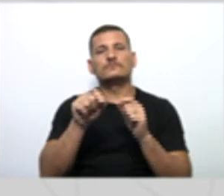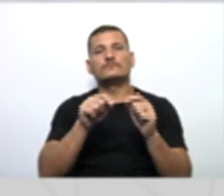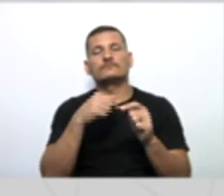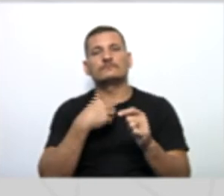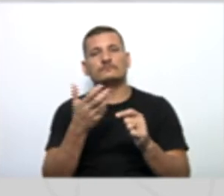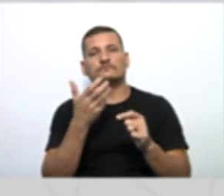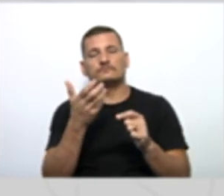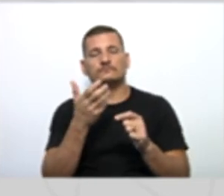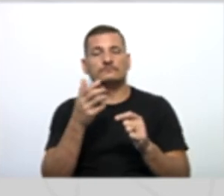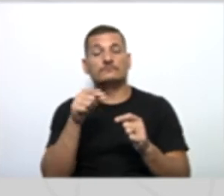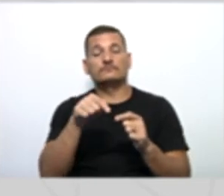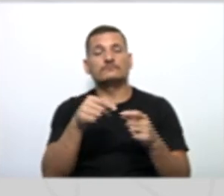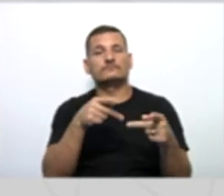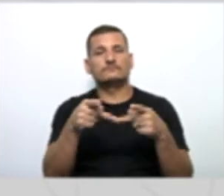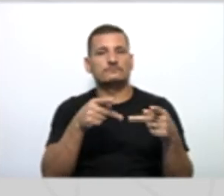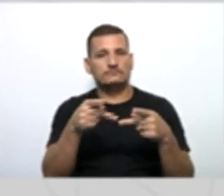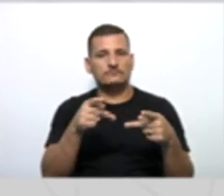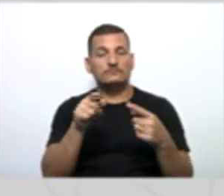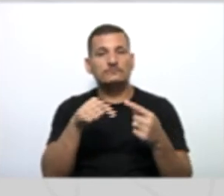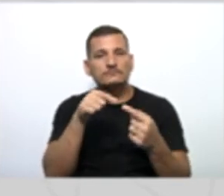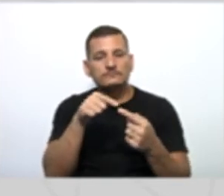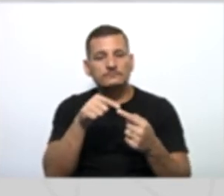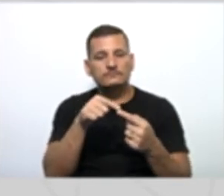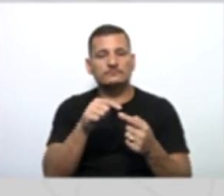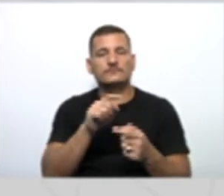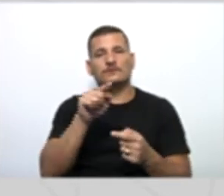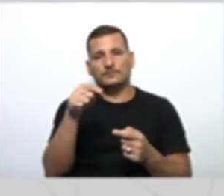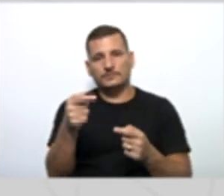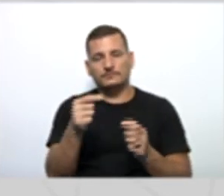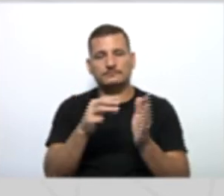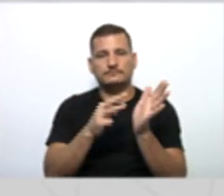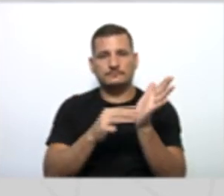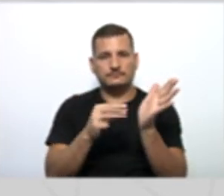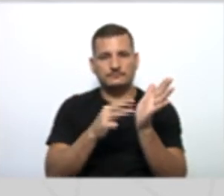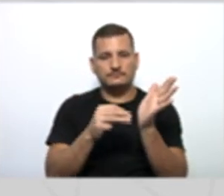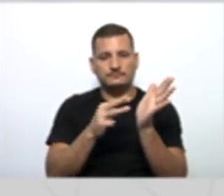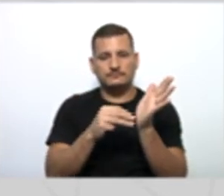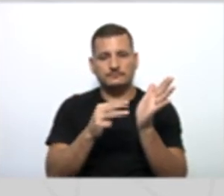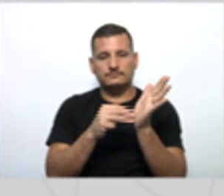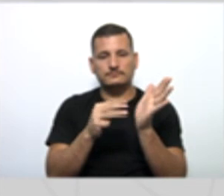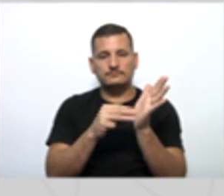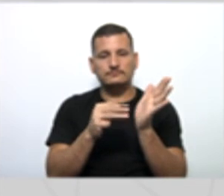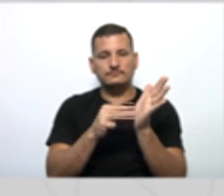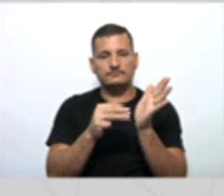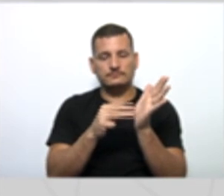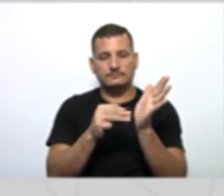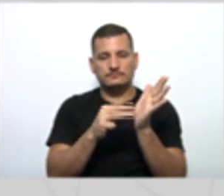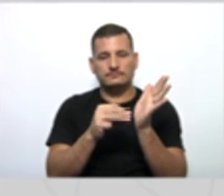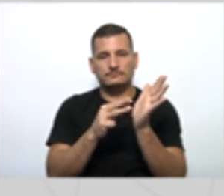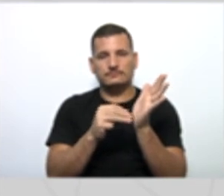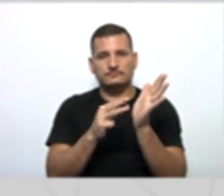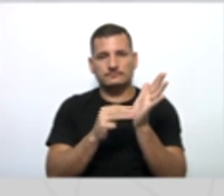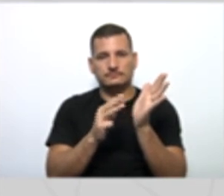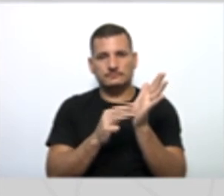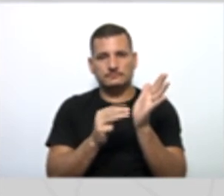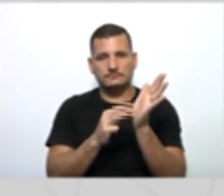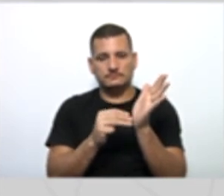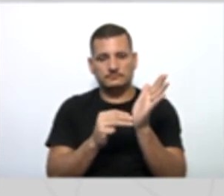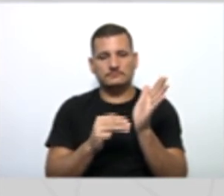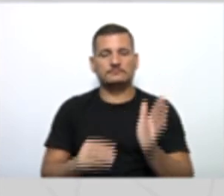com esse projeto? Em seguida virá a metodologia, que é como que eu vou fazer essa